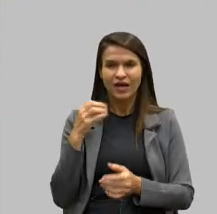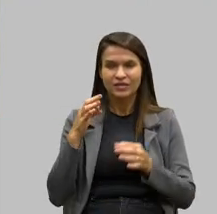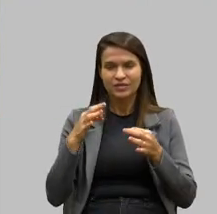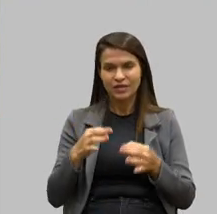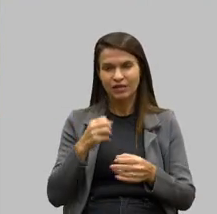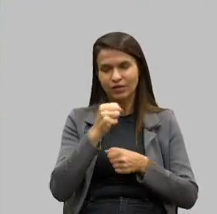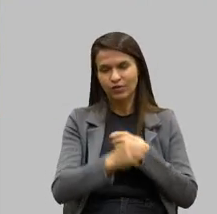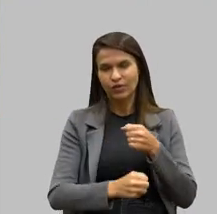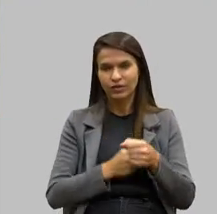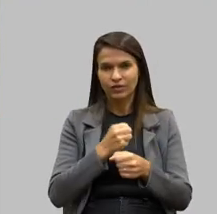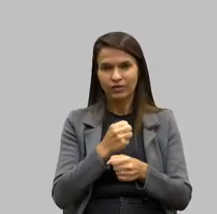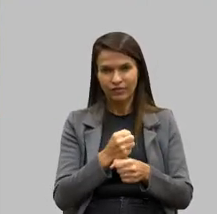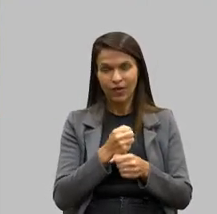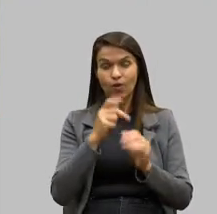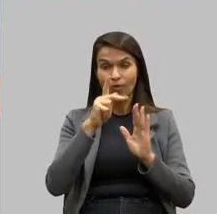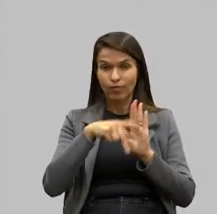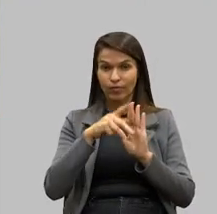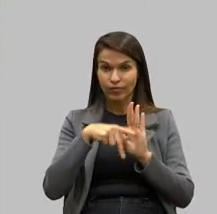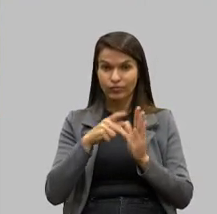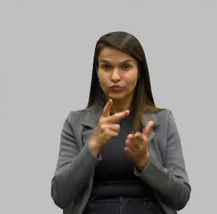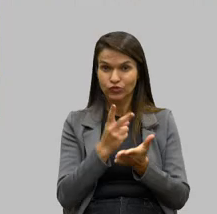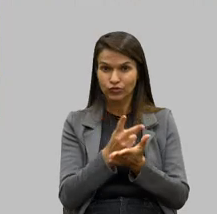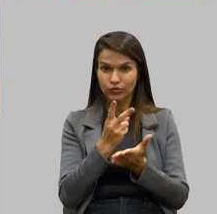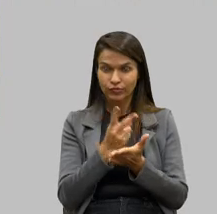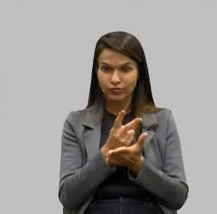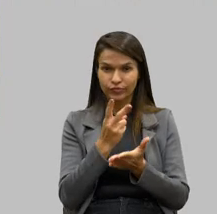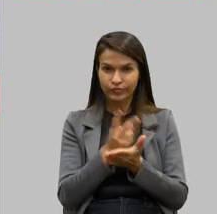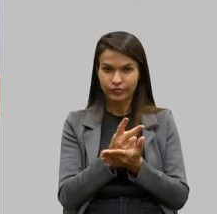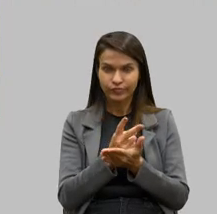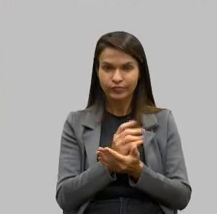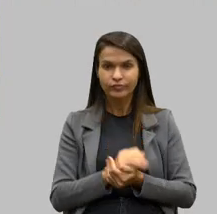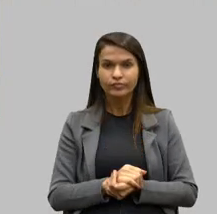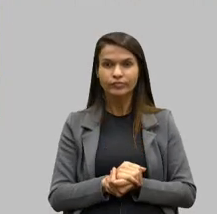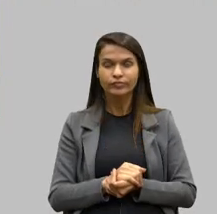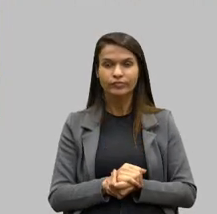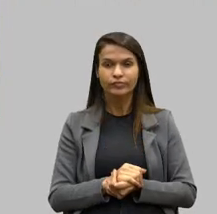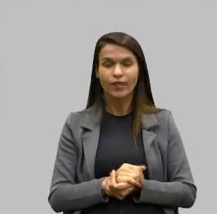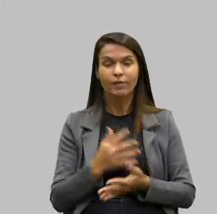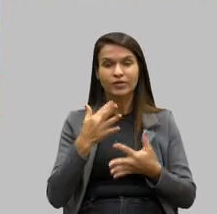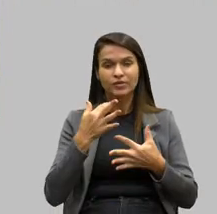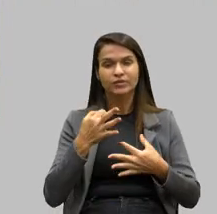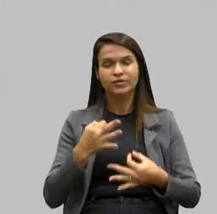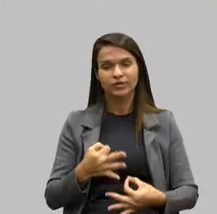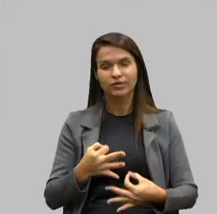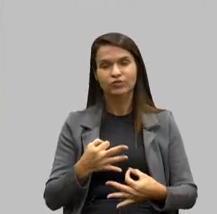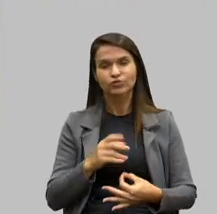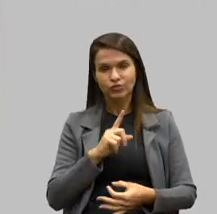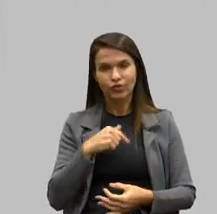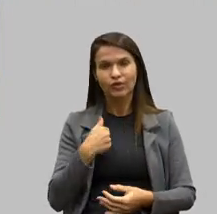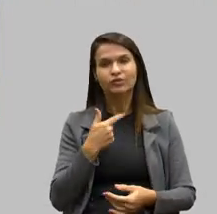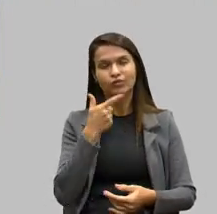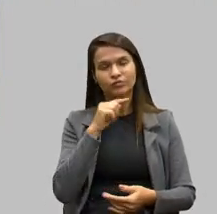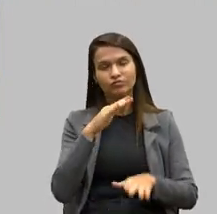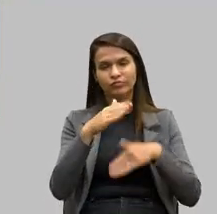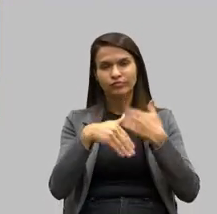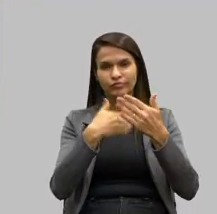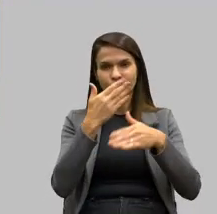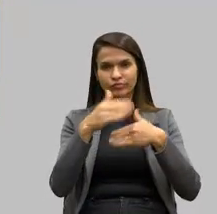Então, o Mãos Dadas permanece, só não vou te passar a rubrica ainda, mas pode ter certeza, iremos avançar no processo.